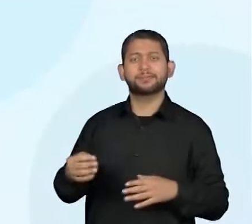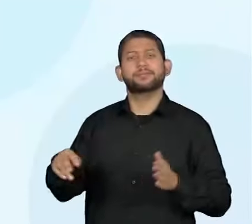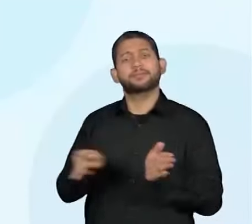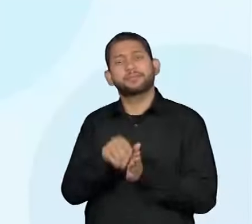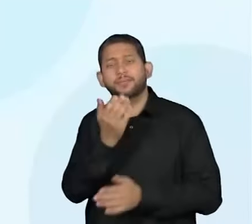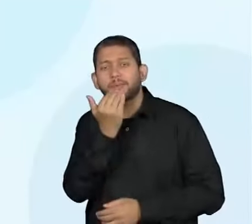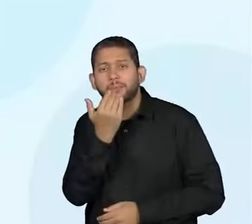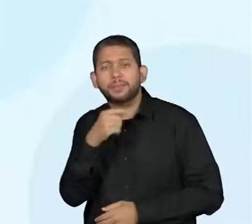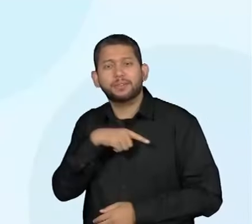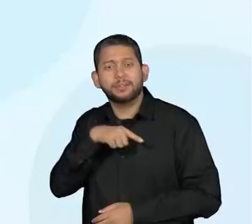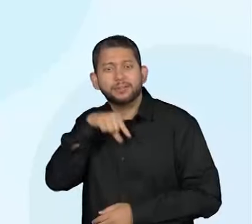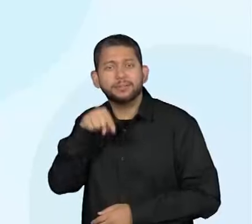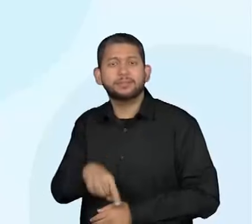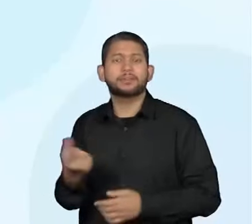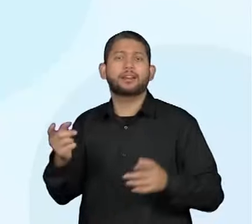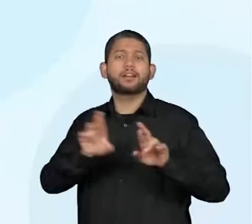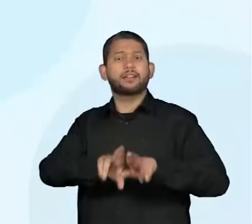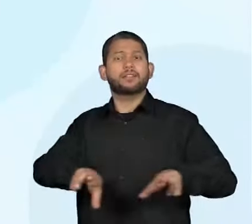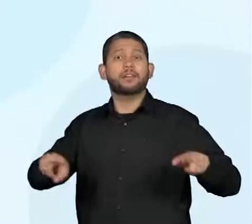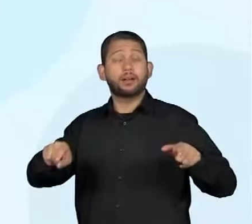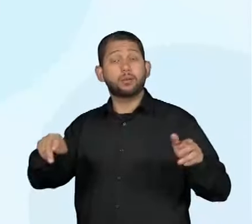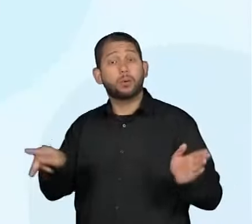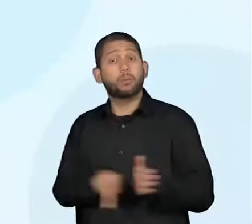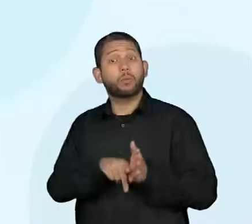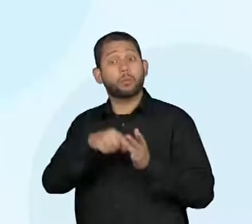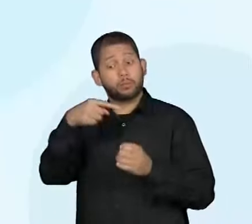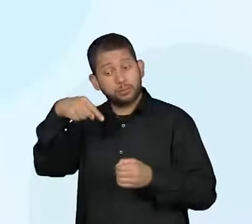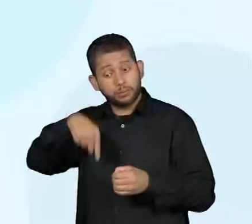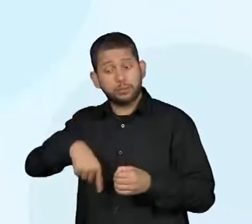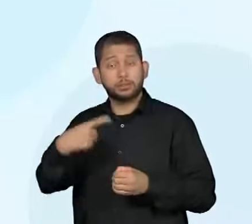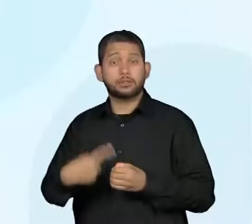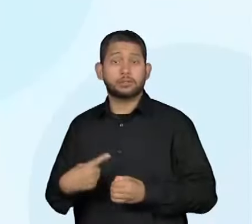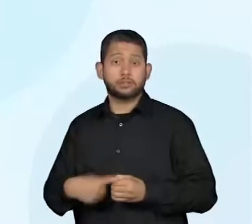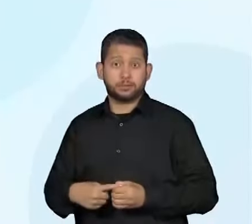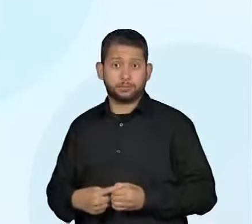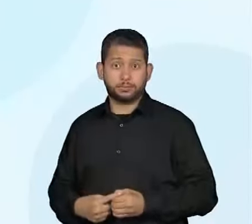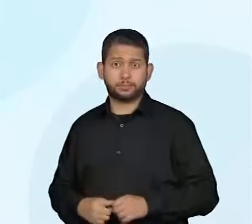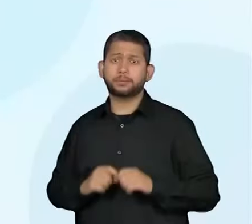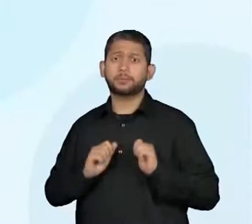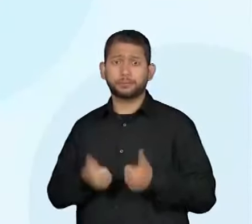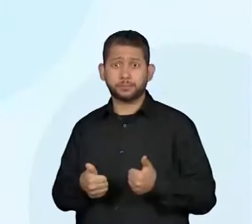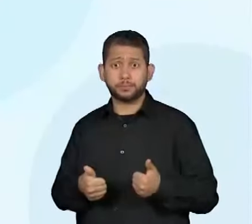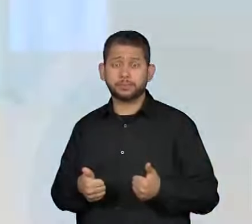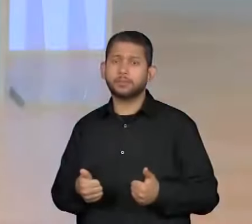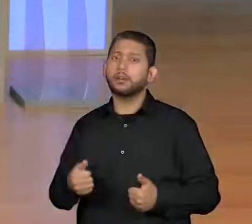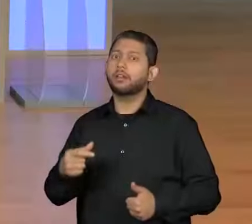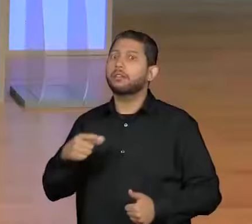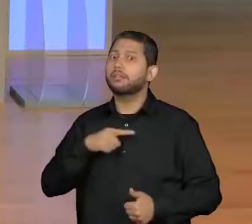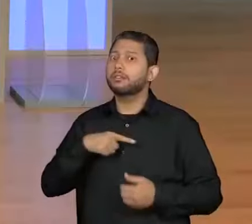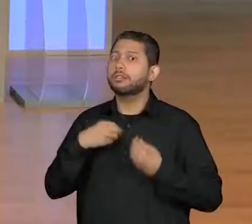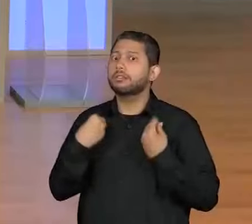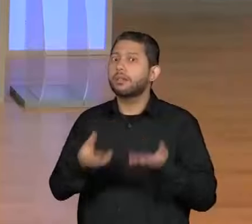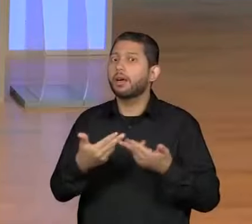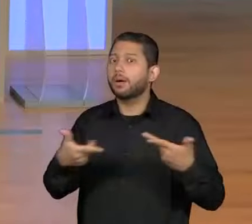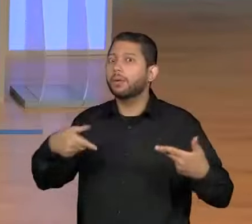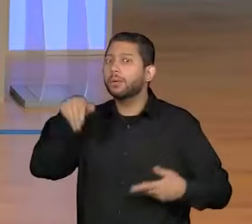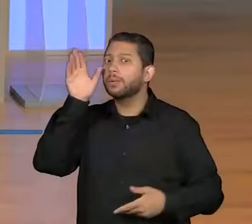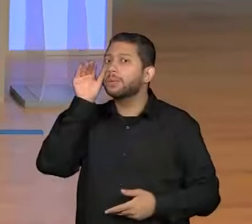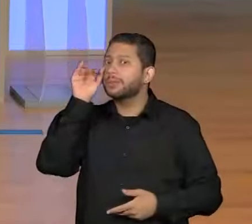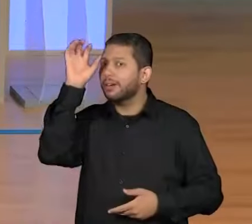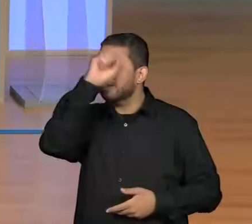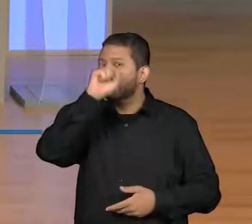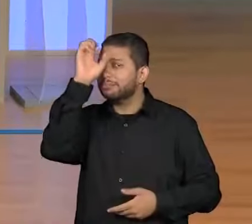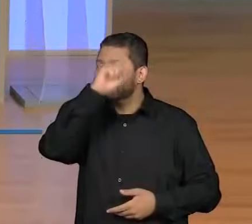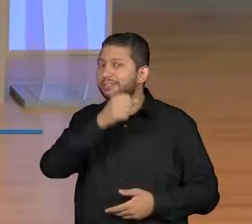típicas, enfim, tudo que diz respeito aí à nossa cidade. E tem tanta curiosidade para aprender, não é, Pro? Sim,